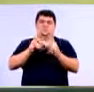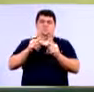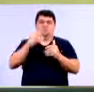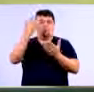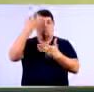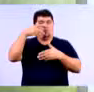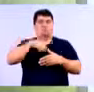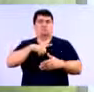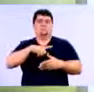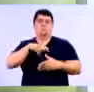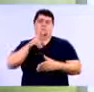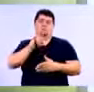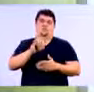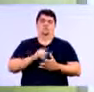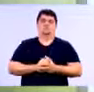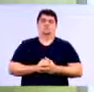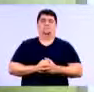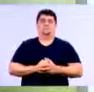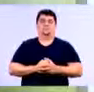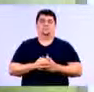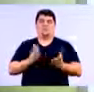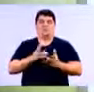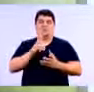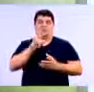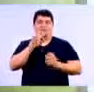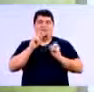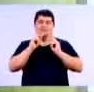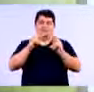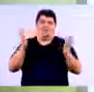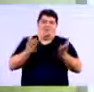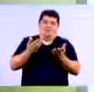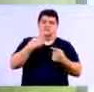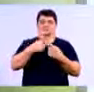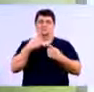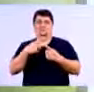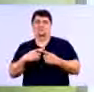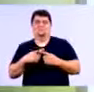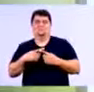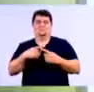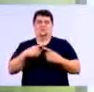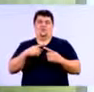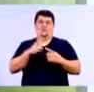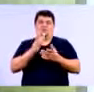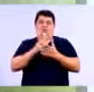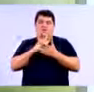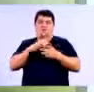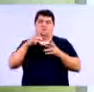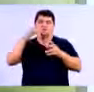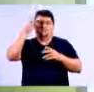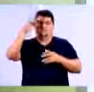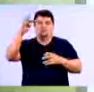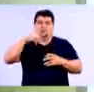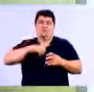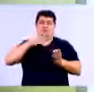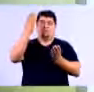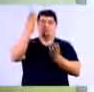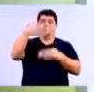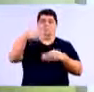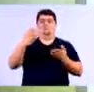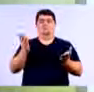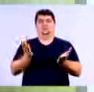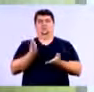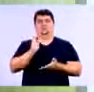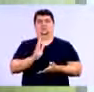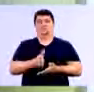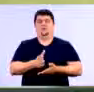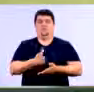avaliação. Em outra expressão, pessoal, vai dar tudo certo na aula de hoje, porque logo depois da nossa abordagem teórica vem a avaliação. Certo, na verdade,